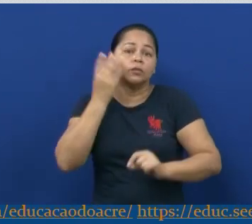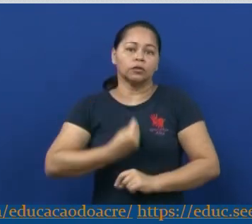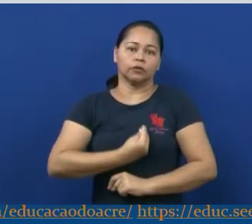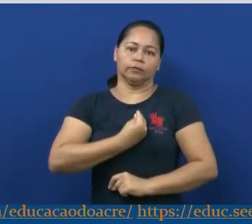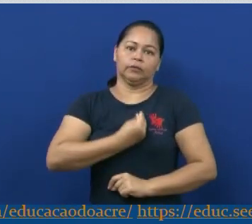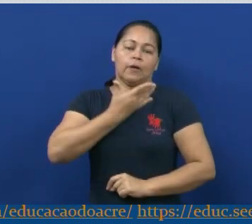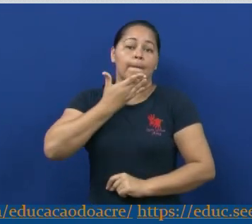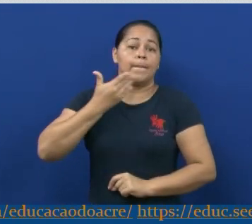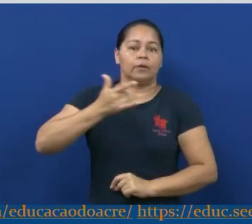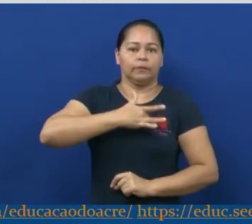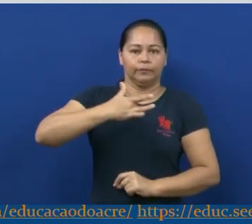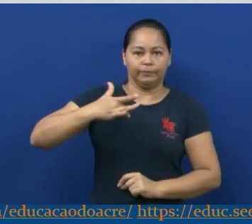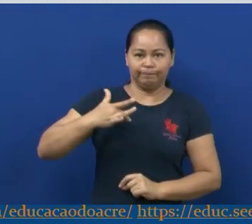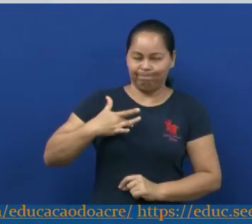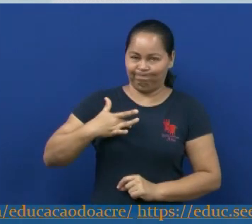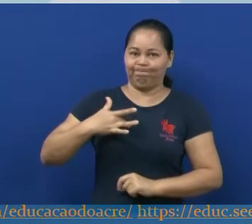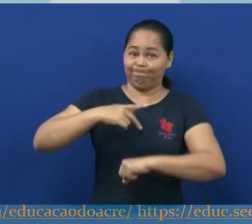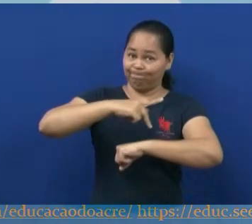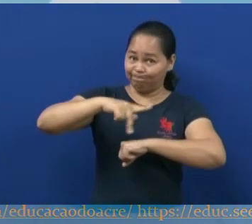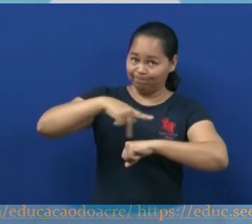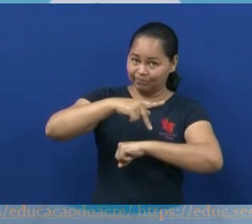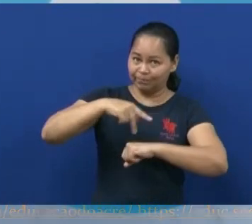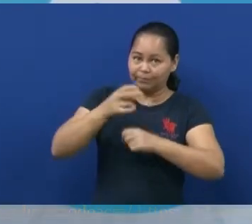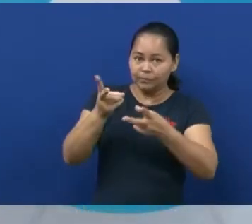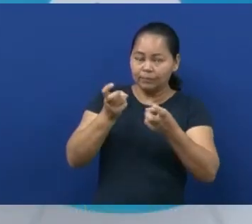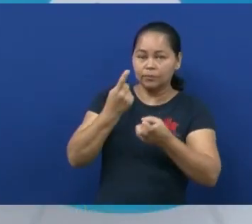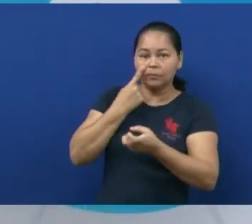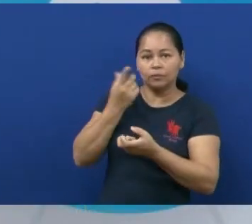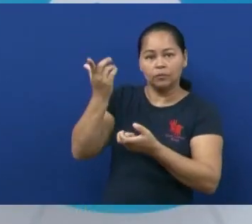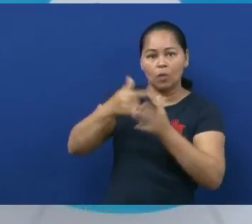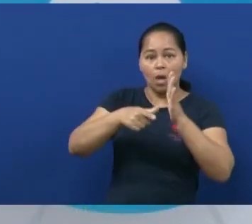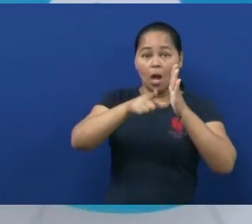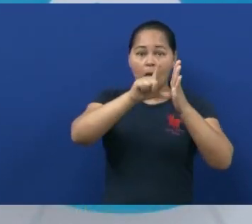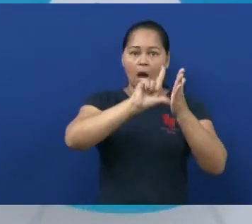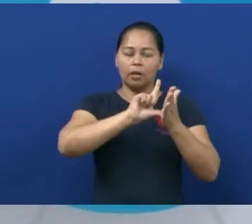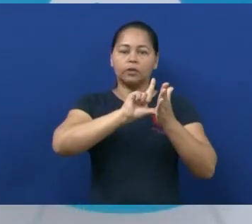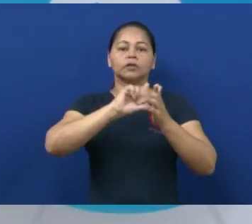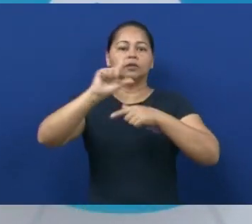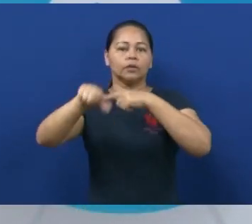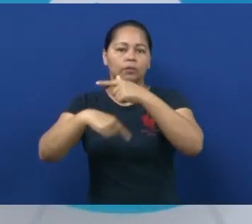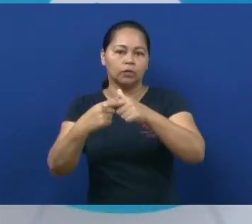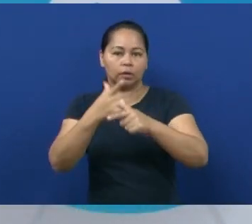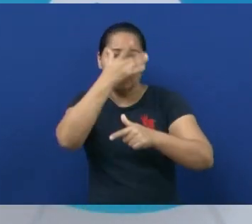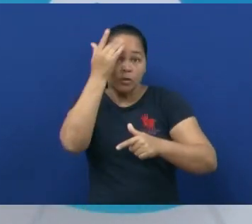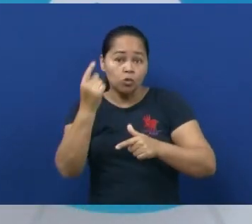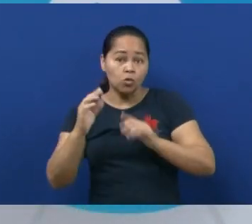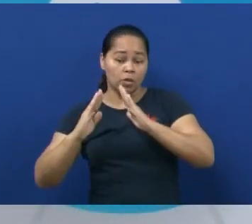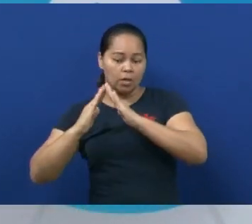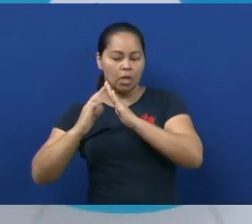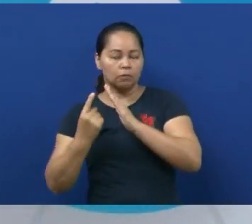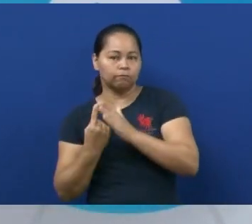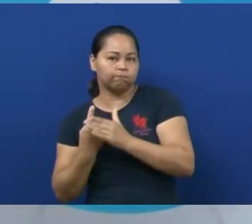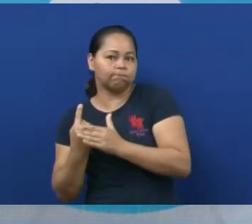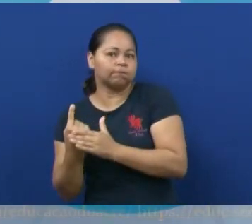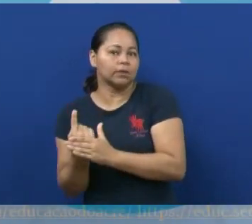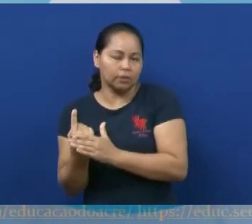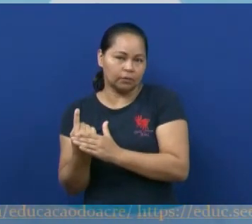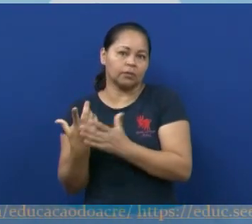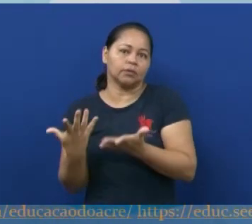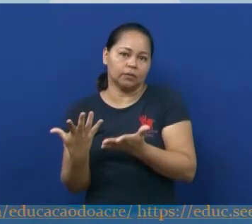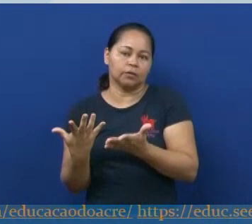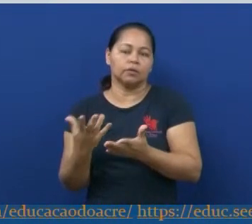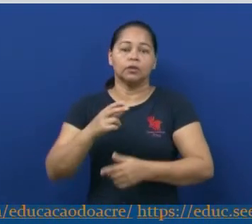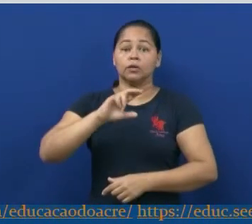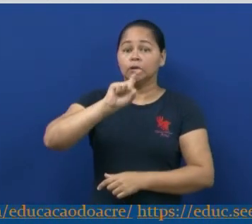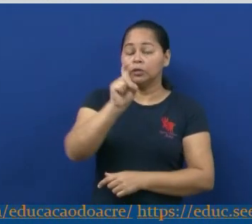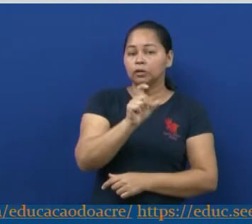país. Podemos observar a imagem, o antes e o depois do isolamento social, uma visível diferença na cidade de